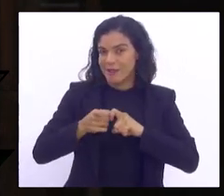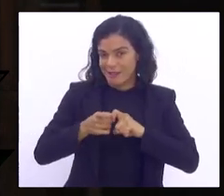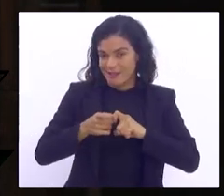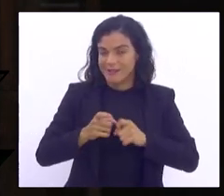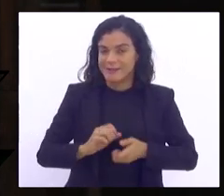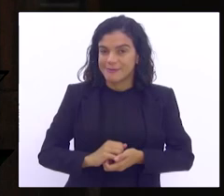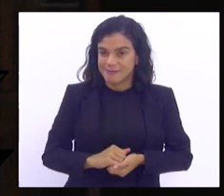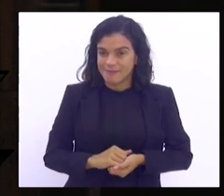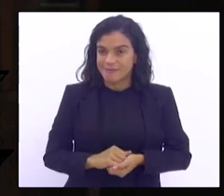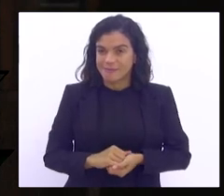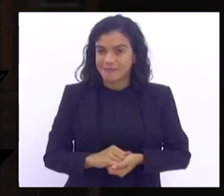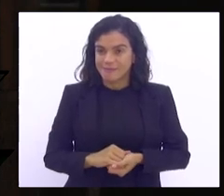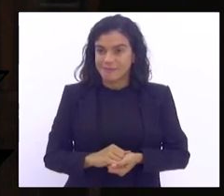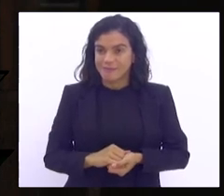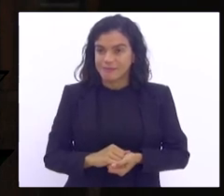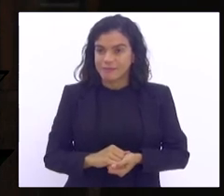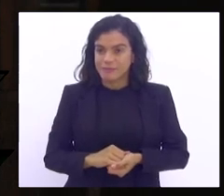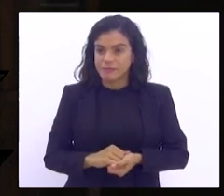Bom,